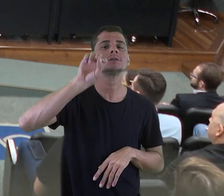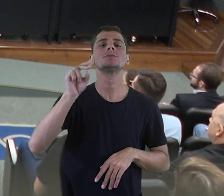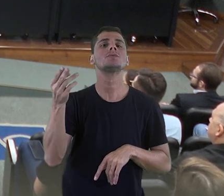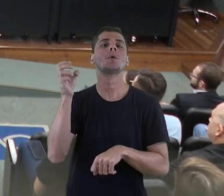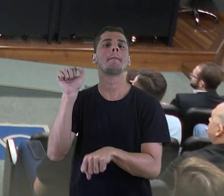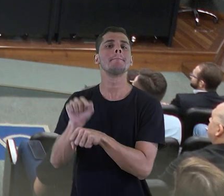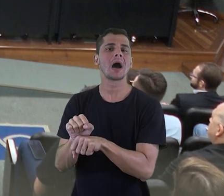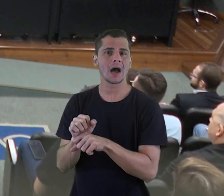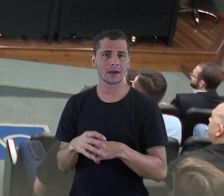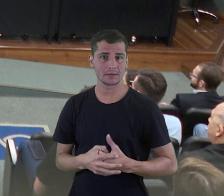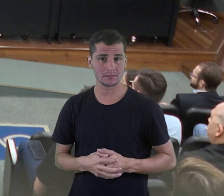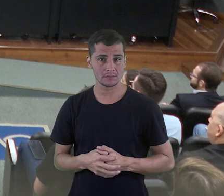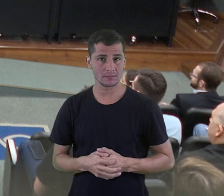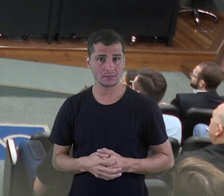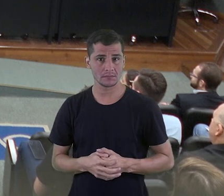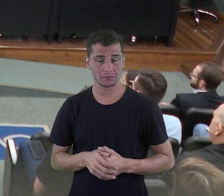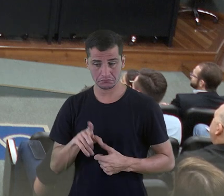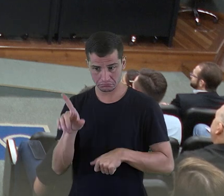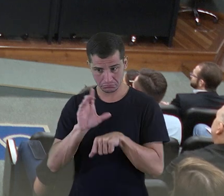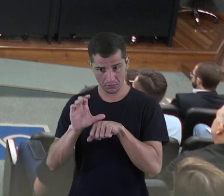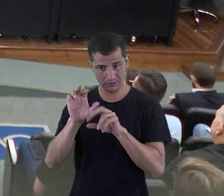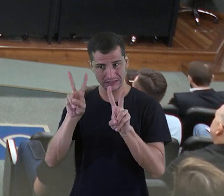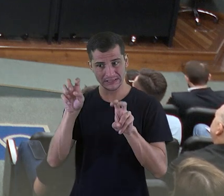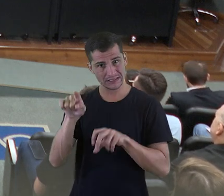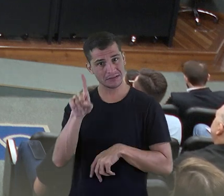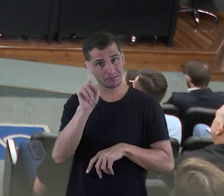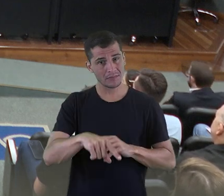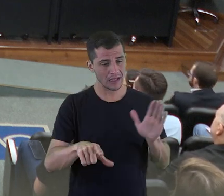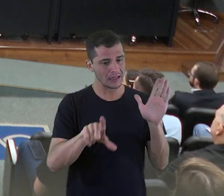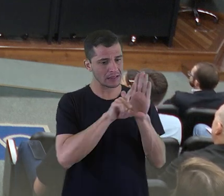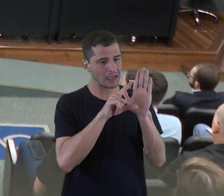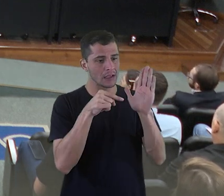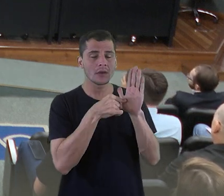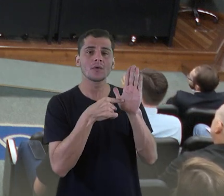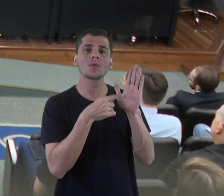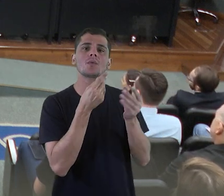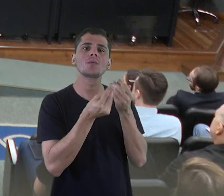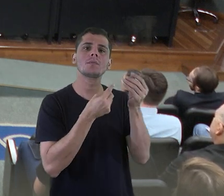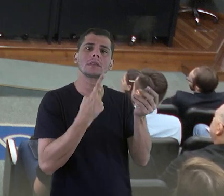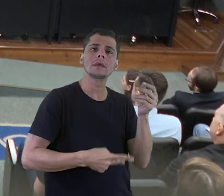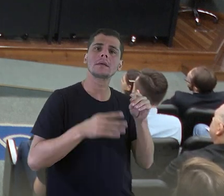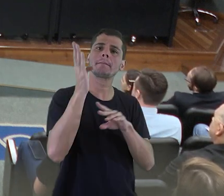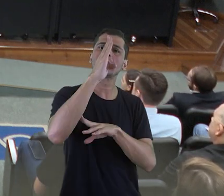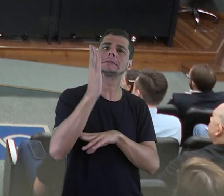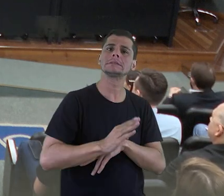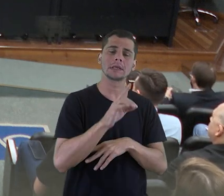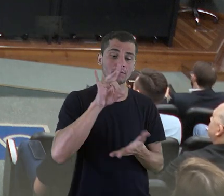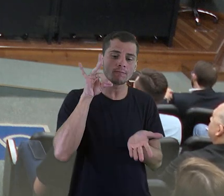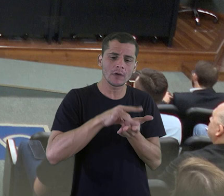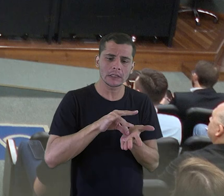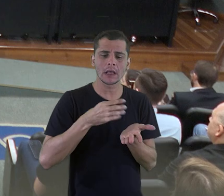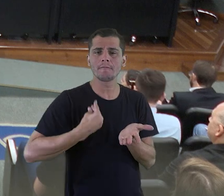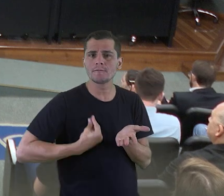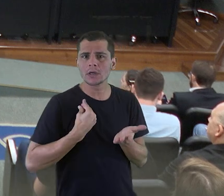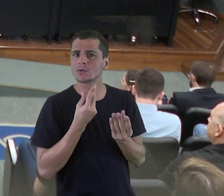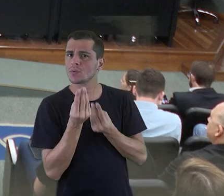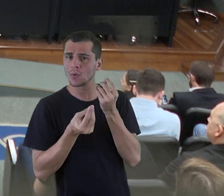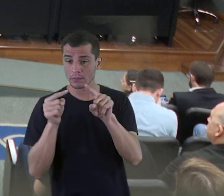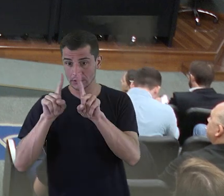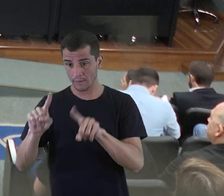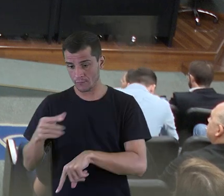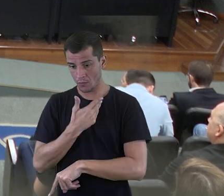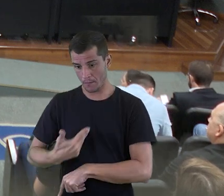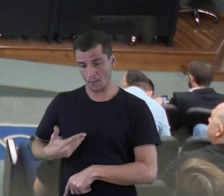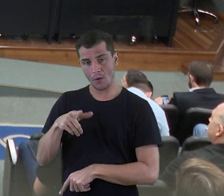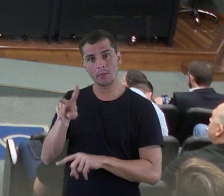sabe isso no serviço público não é, quando assume responsividade, quando faz as coisas de maneira motivada, dificilmente